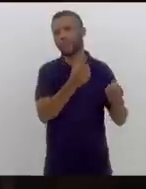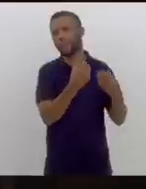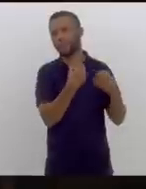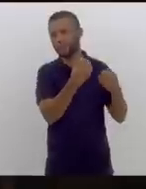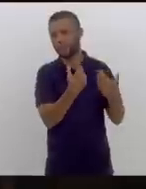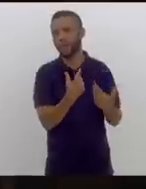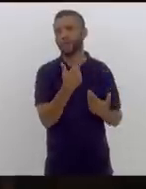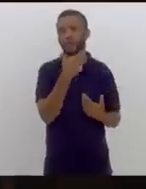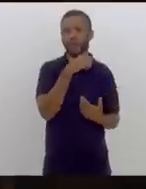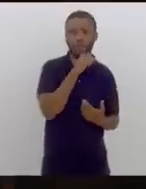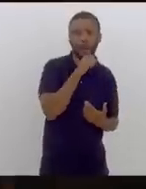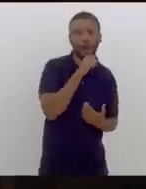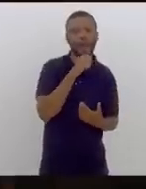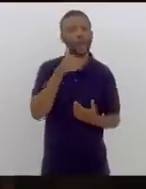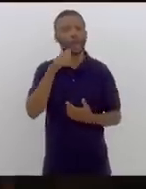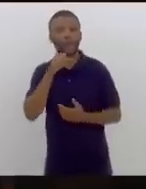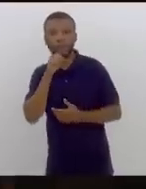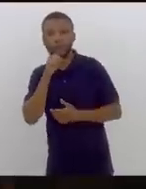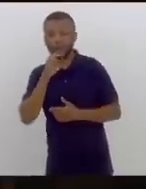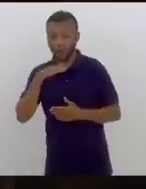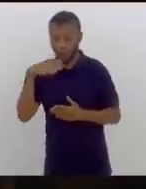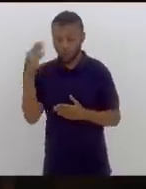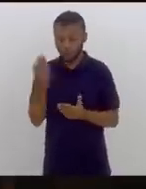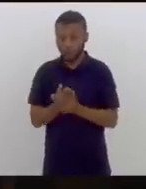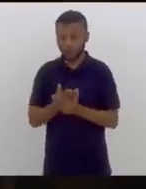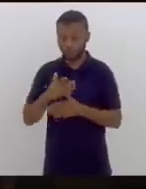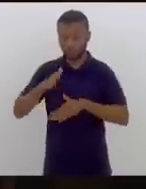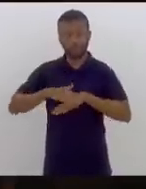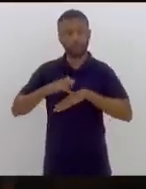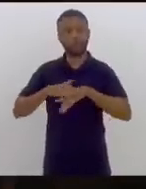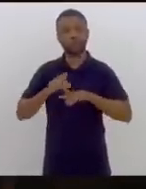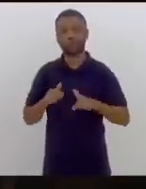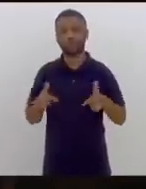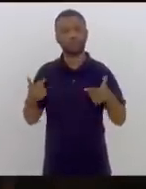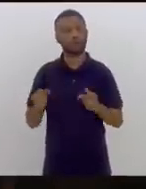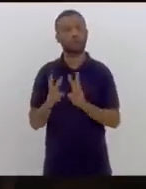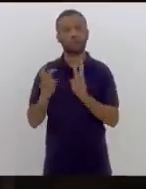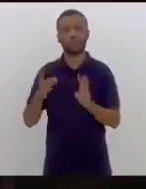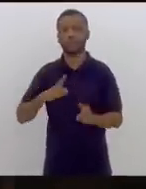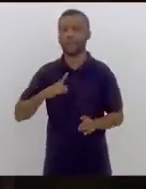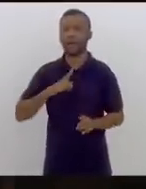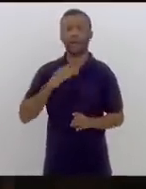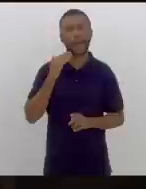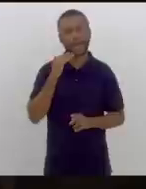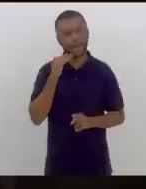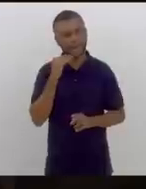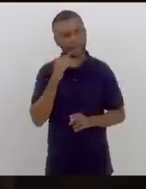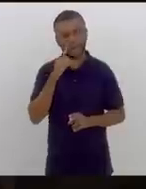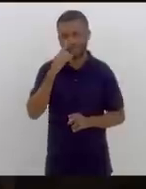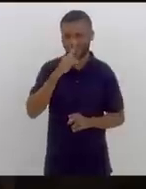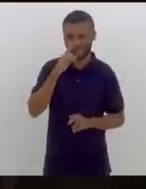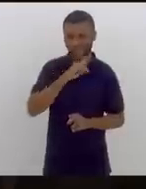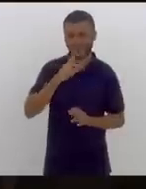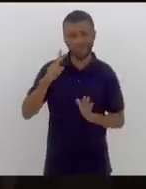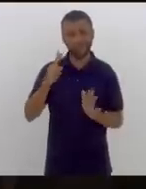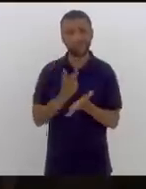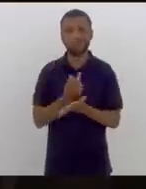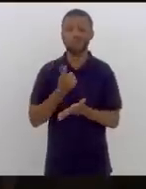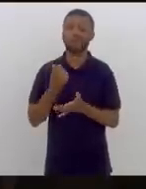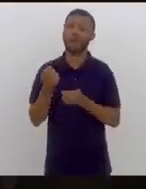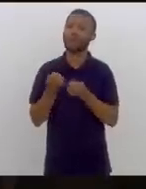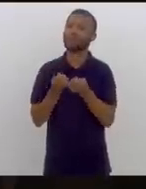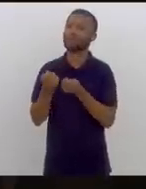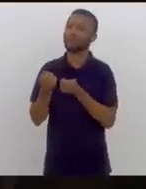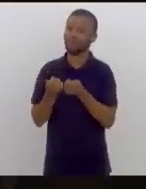eu respondo pelos meus atos então com relação a isso se tiver alguma irregularidade cometida na minha gestão como